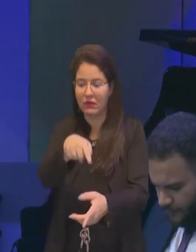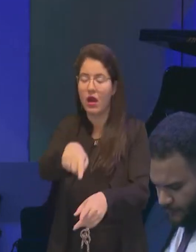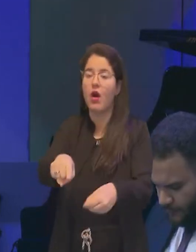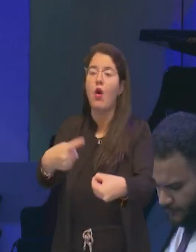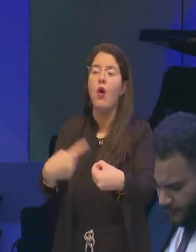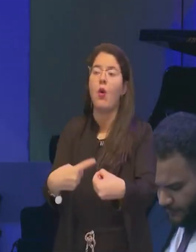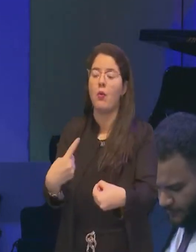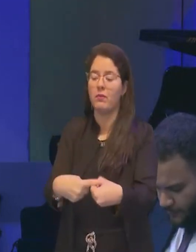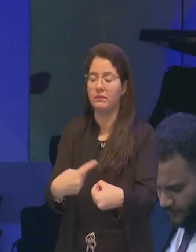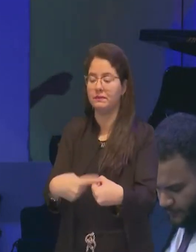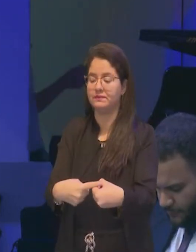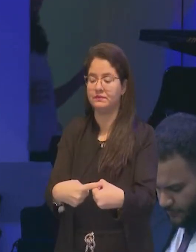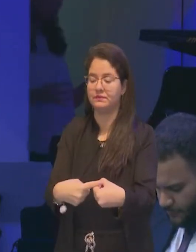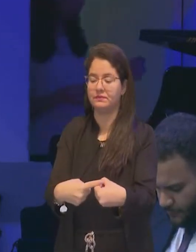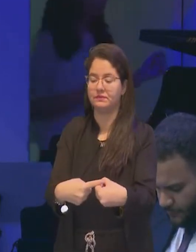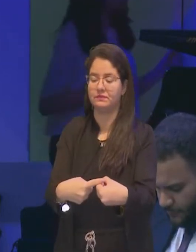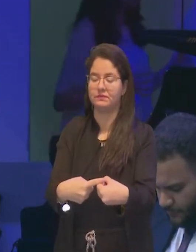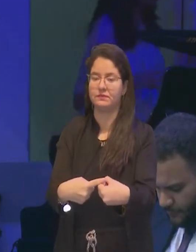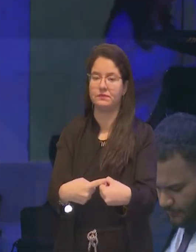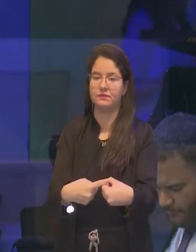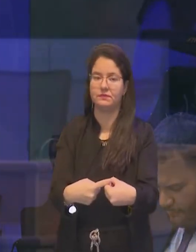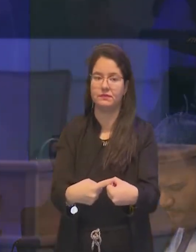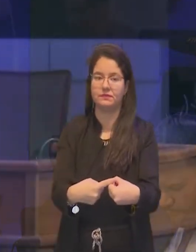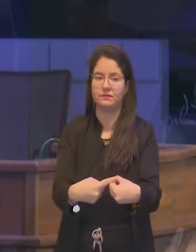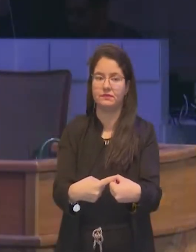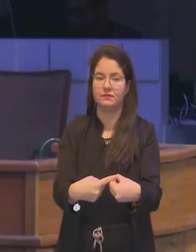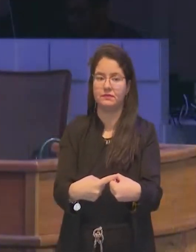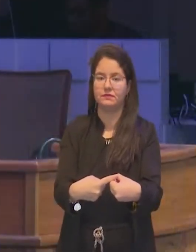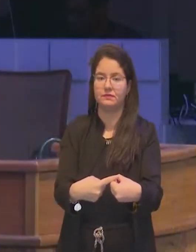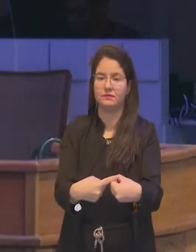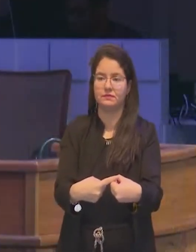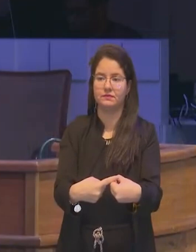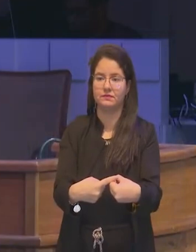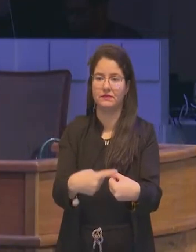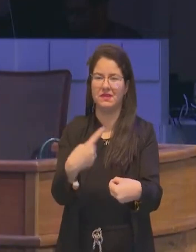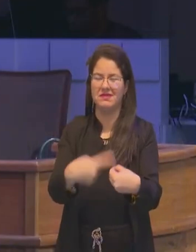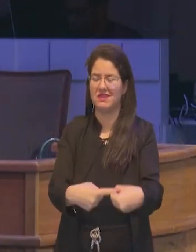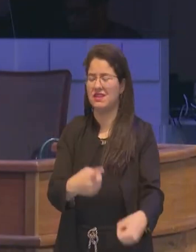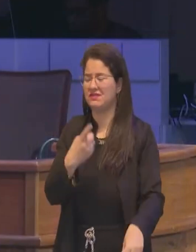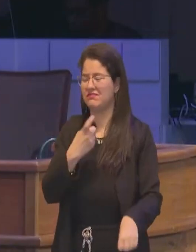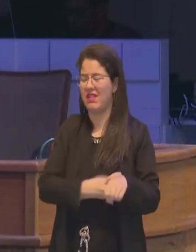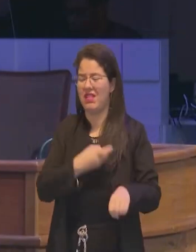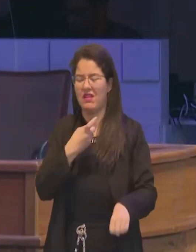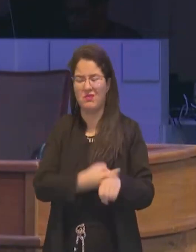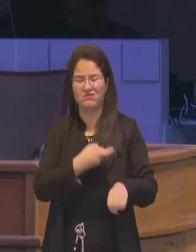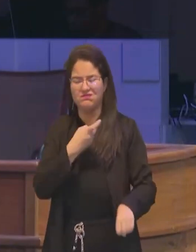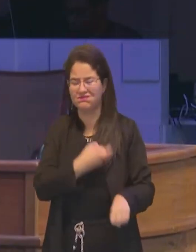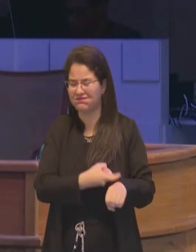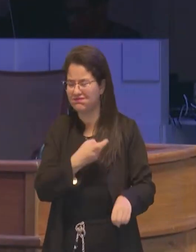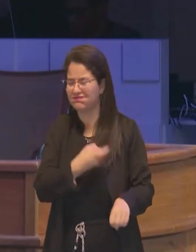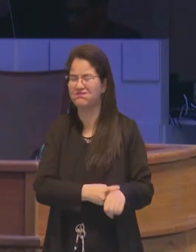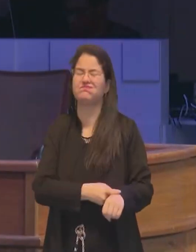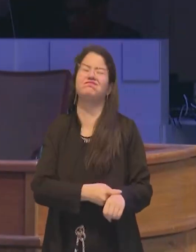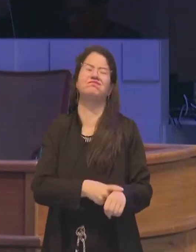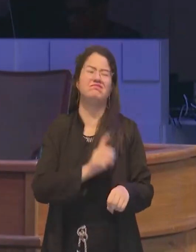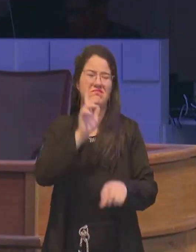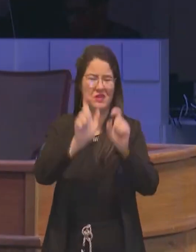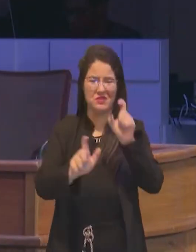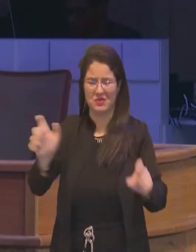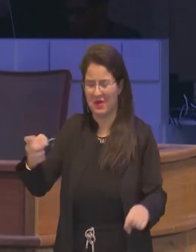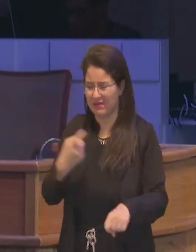cidade completamente obstinada, um coração endurecido, aquela cidade